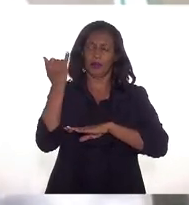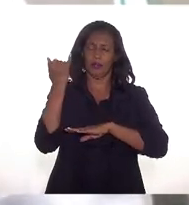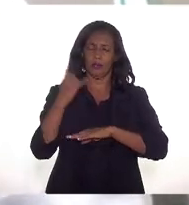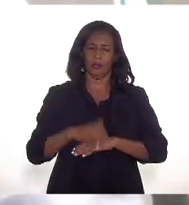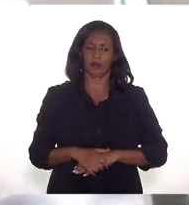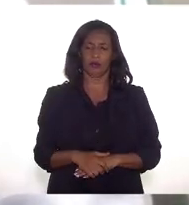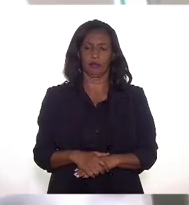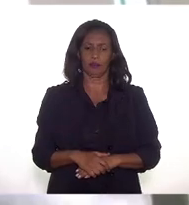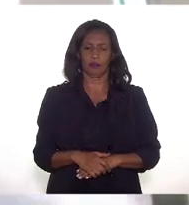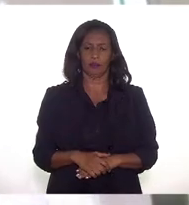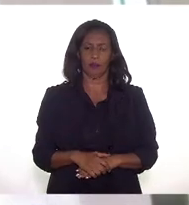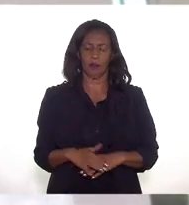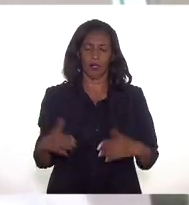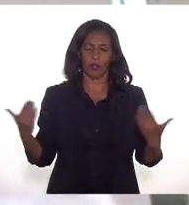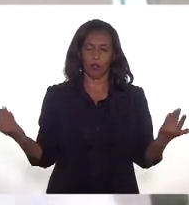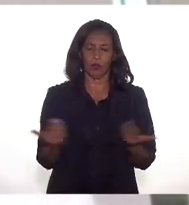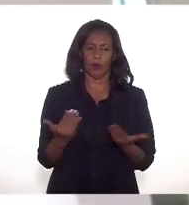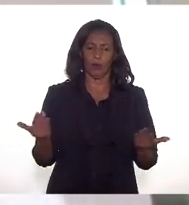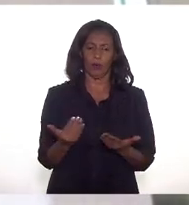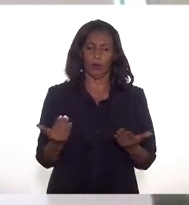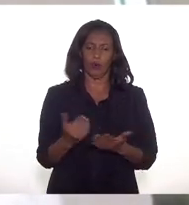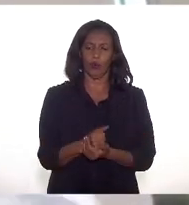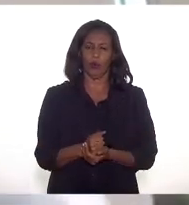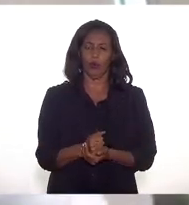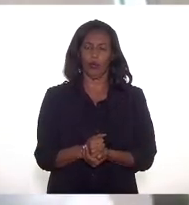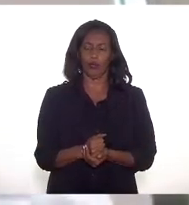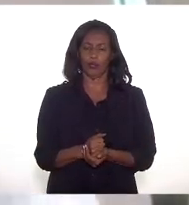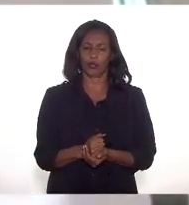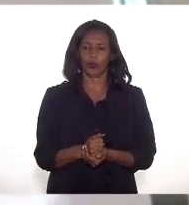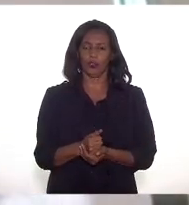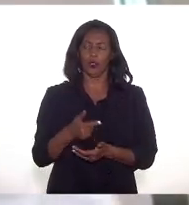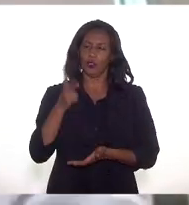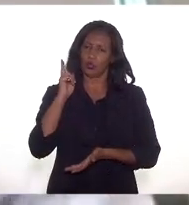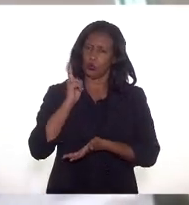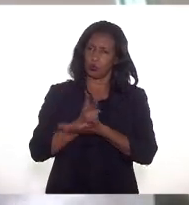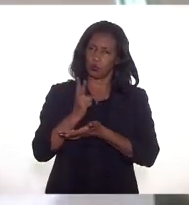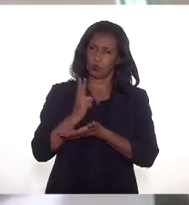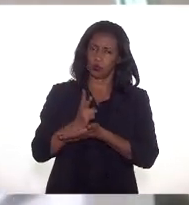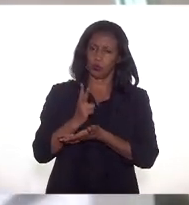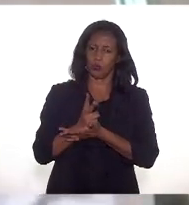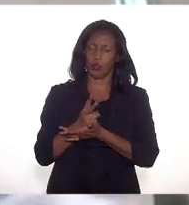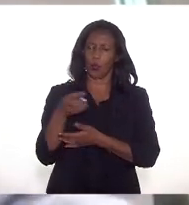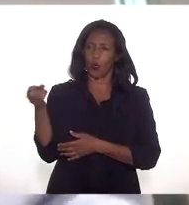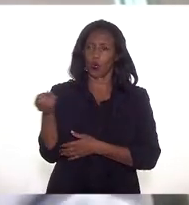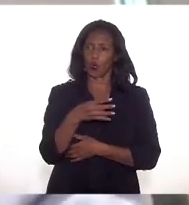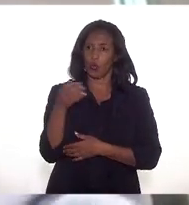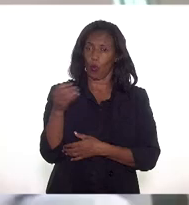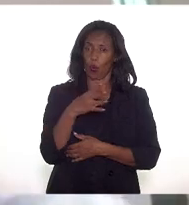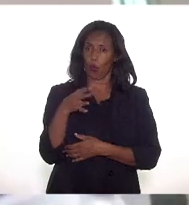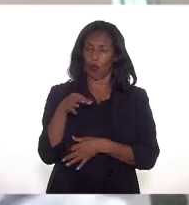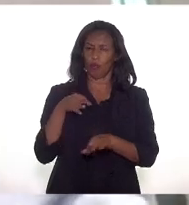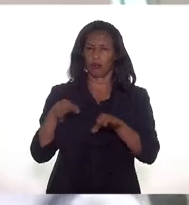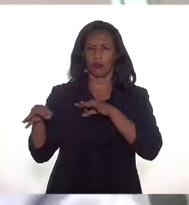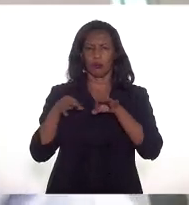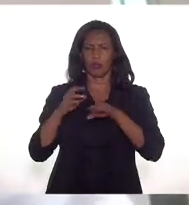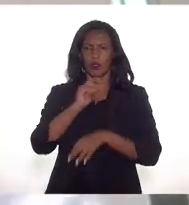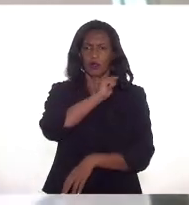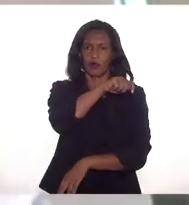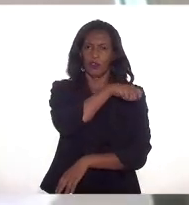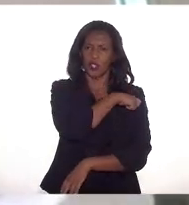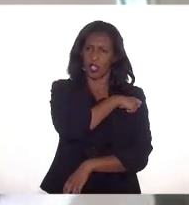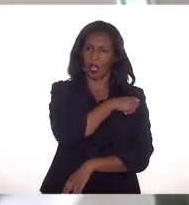Então, assim, hoje nós só não estamos acessando essas operações, e sim, nós podemos. No novo plano de recuperação fiscal, esse artigo que